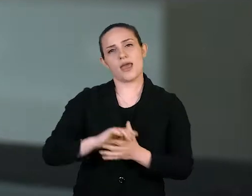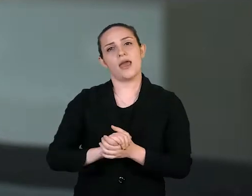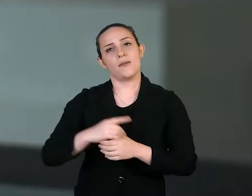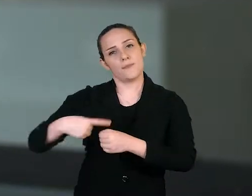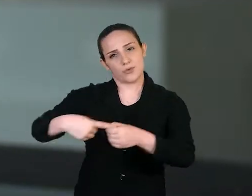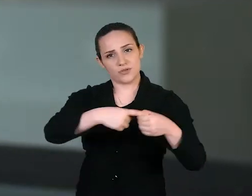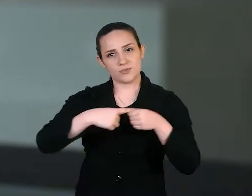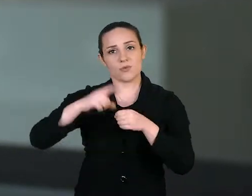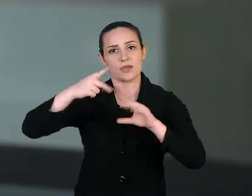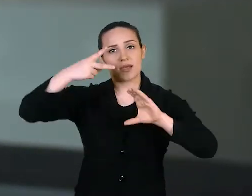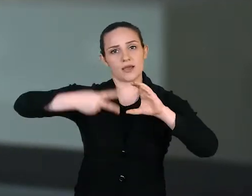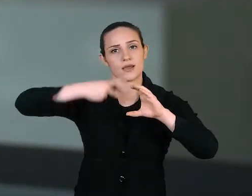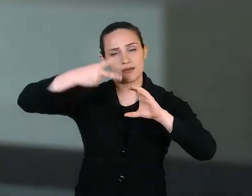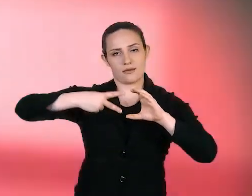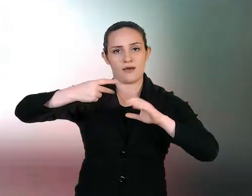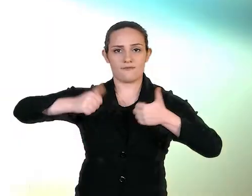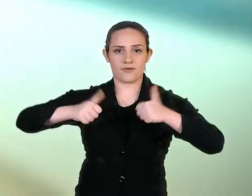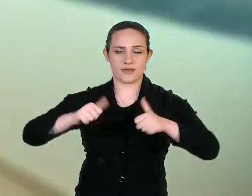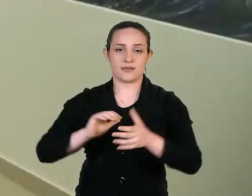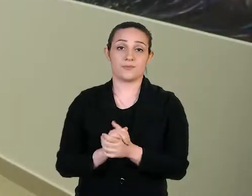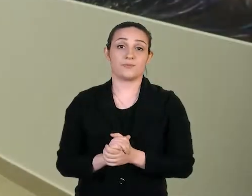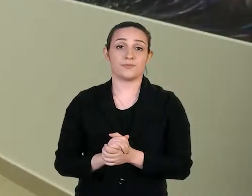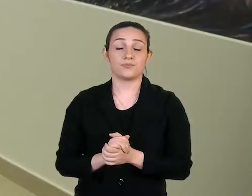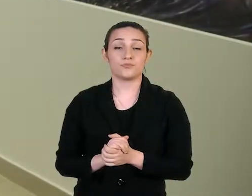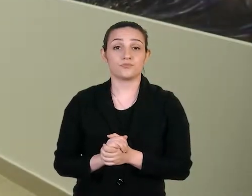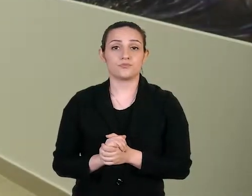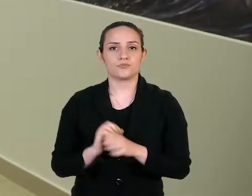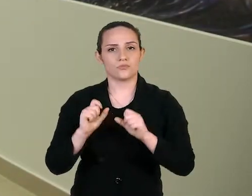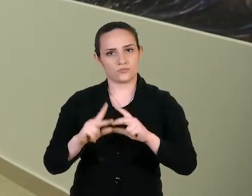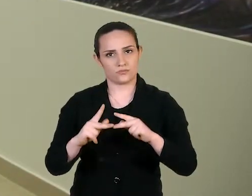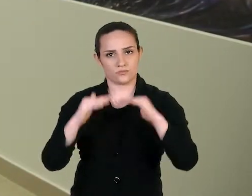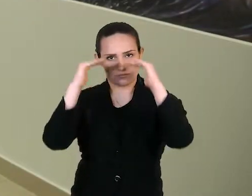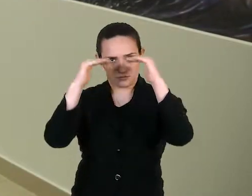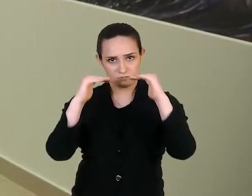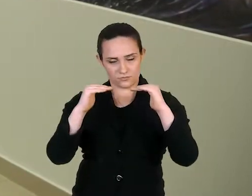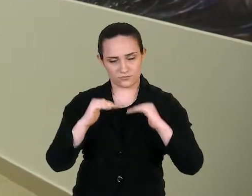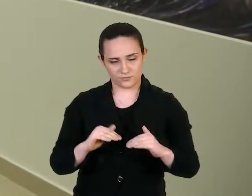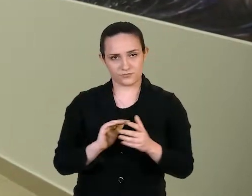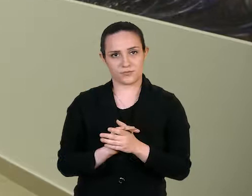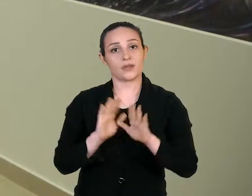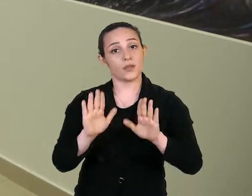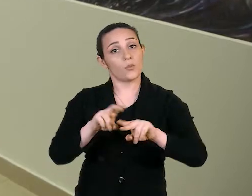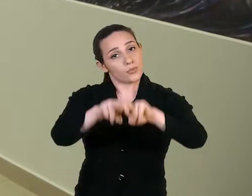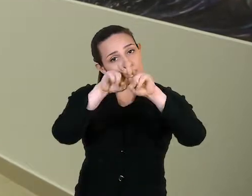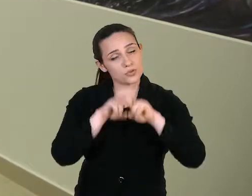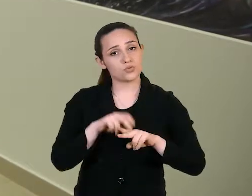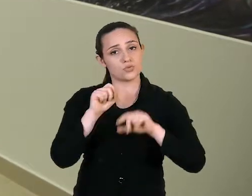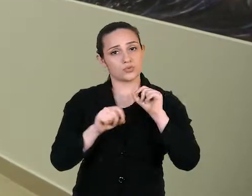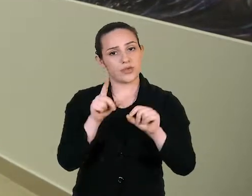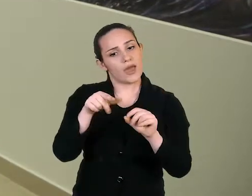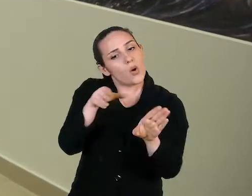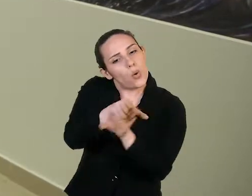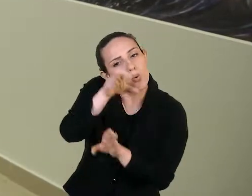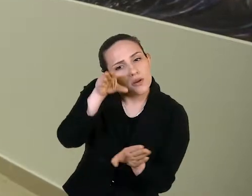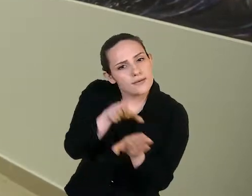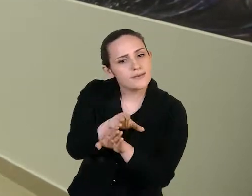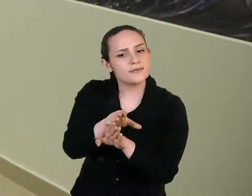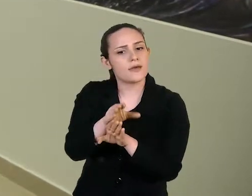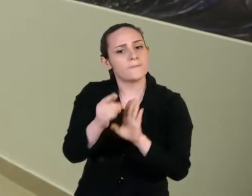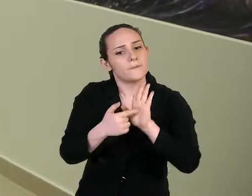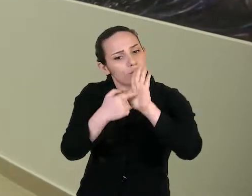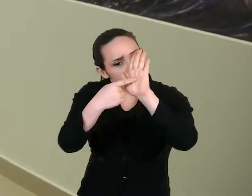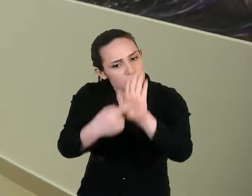municípios, pelas câmaras municipais. Também vem nesse processo de orientar, de